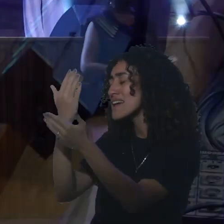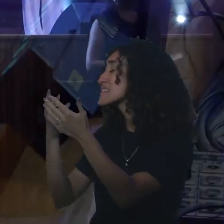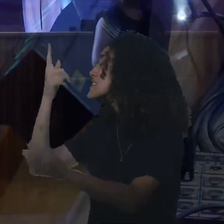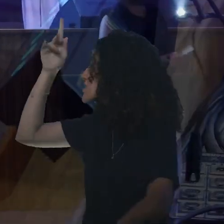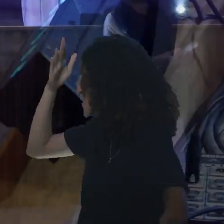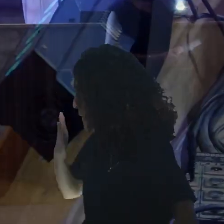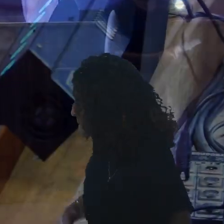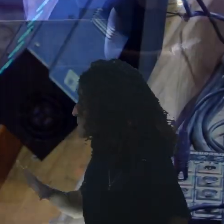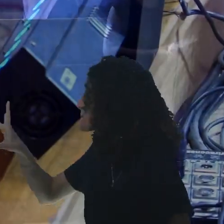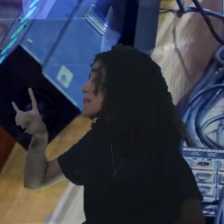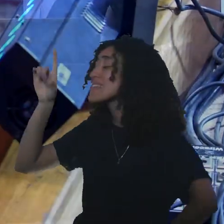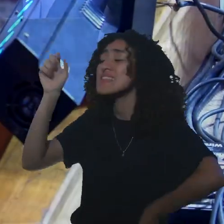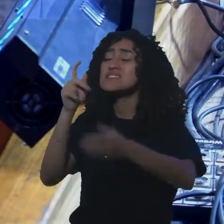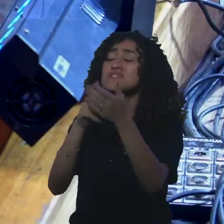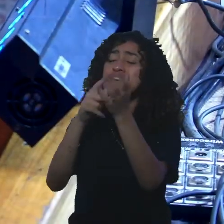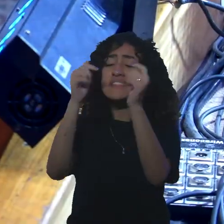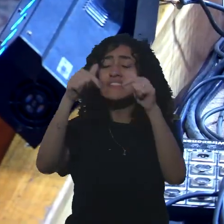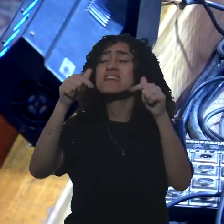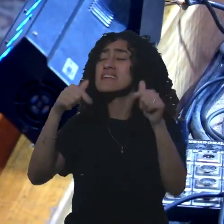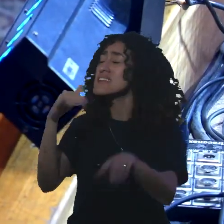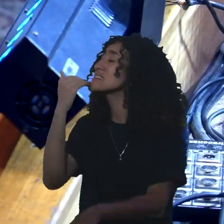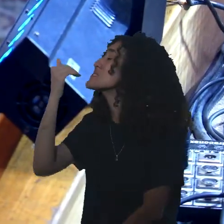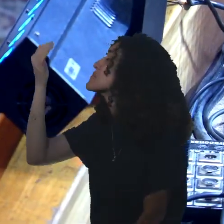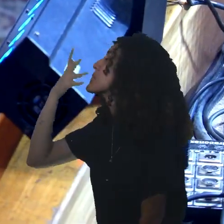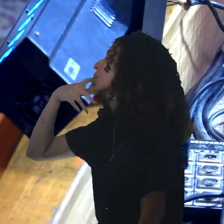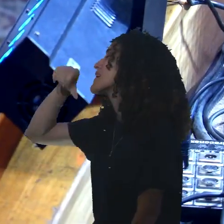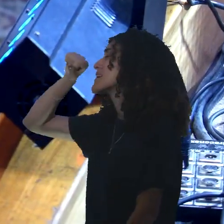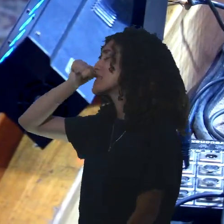lugar. E eu te peço, Pai,